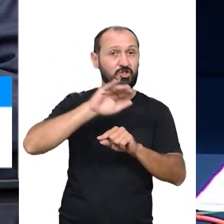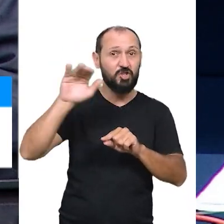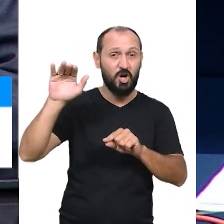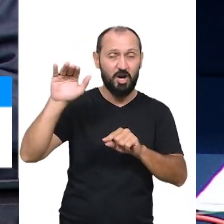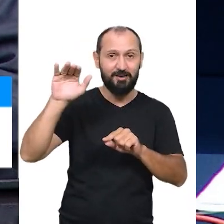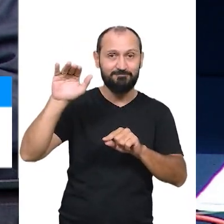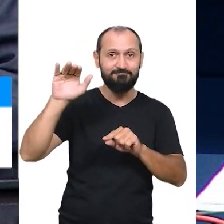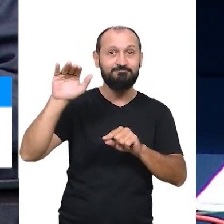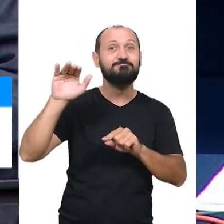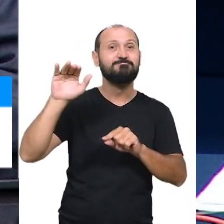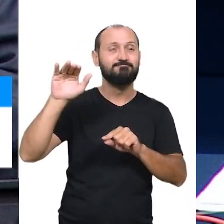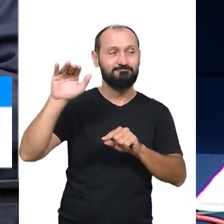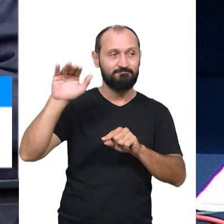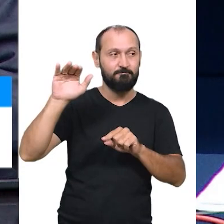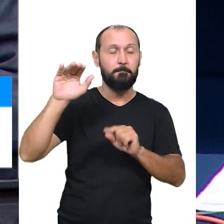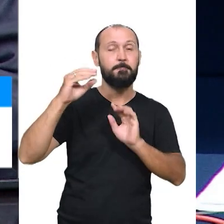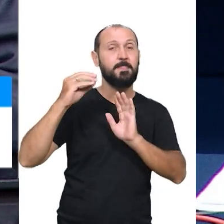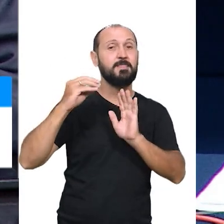Sonora.